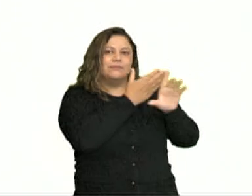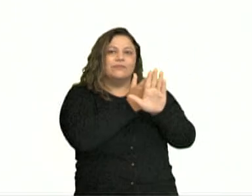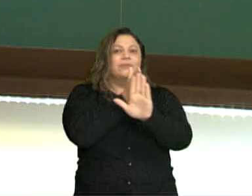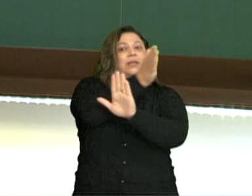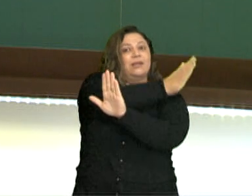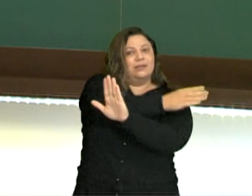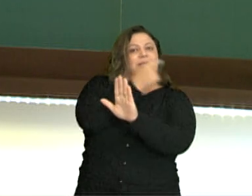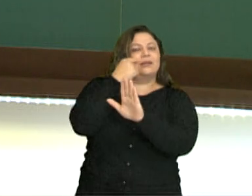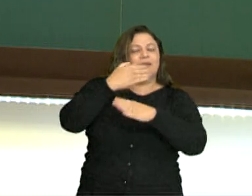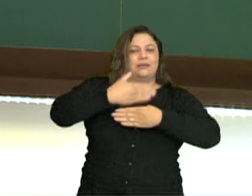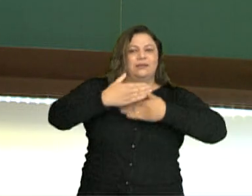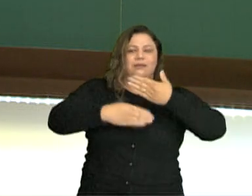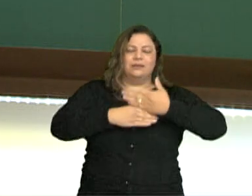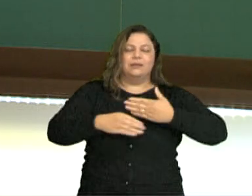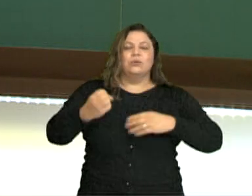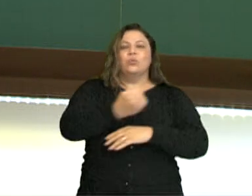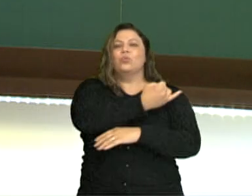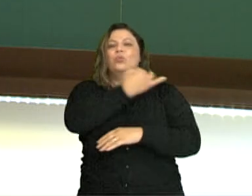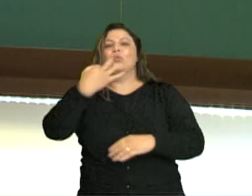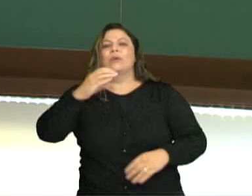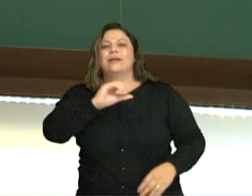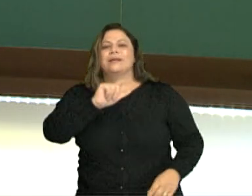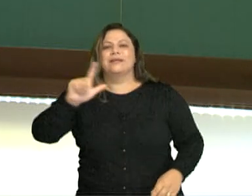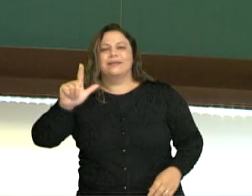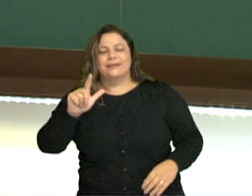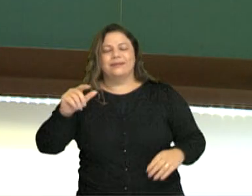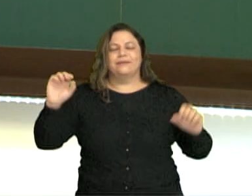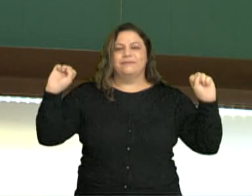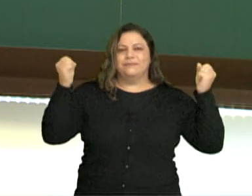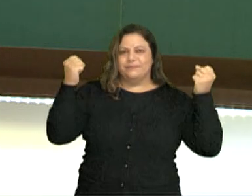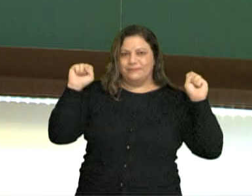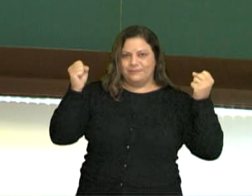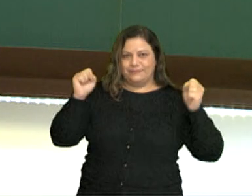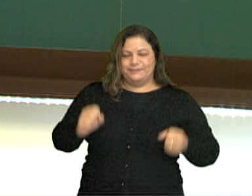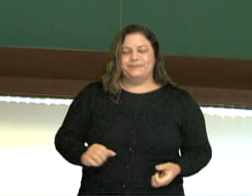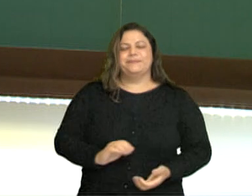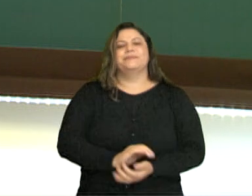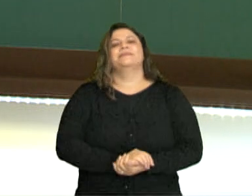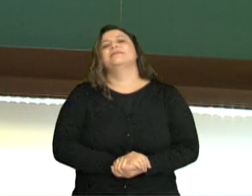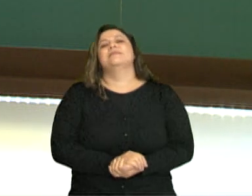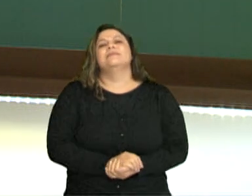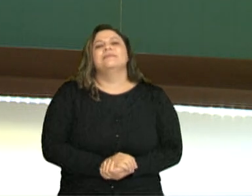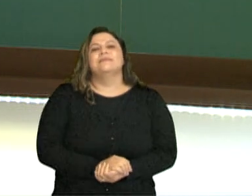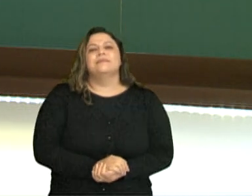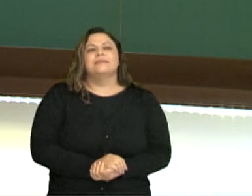tem a quantidade de caloria que você gasta fazendo atividade física.